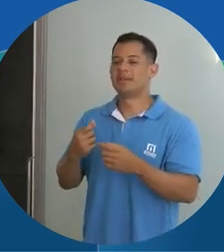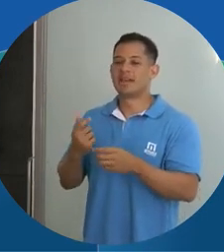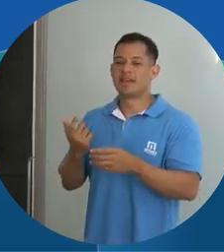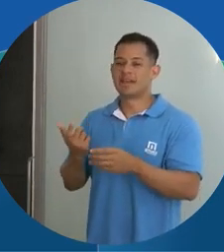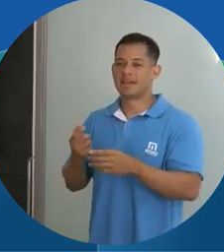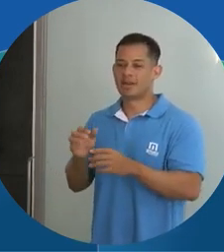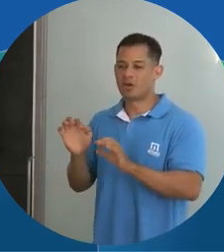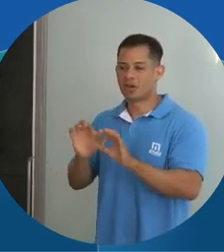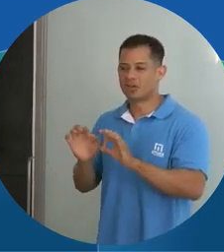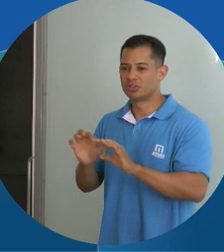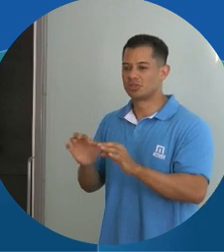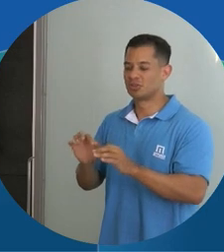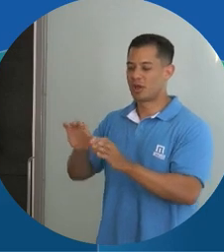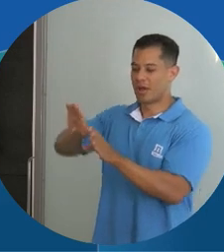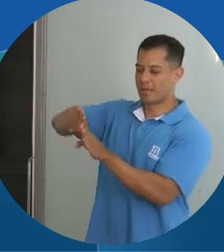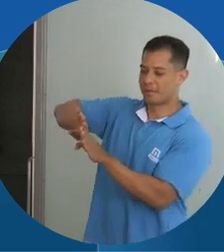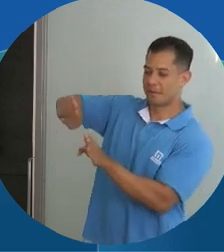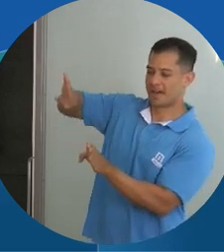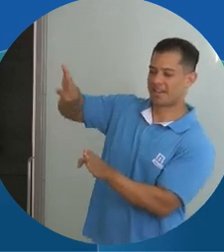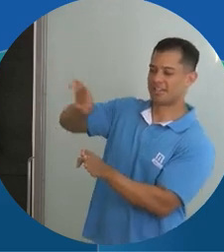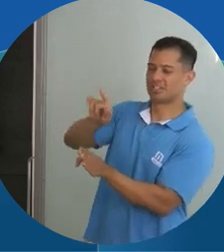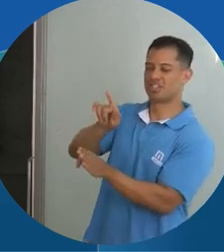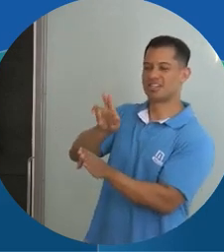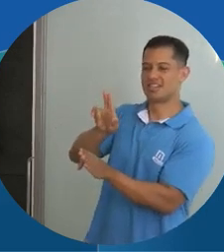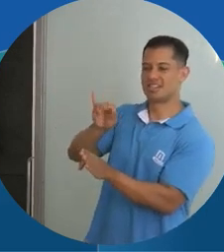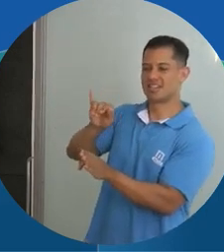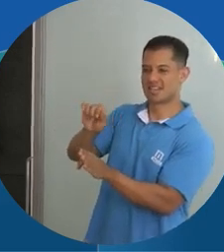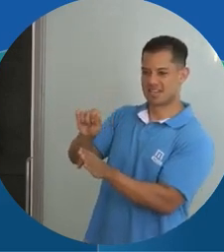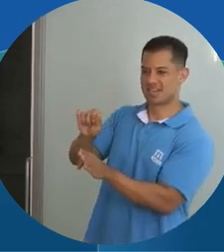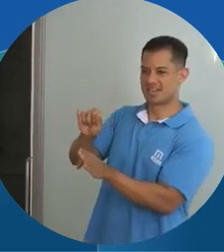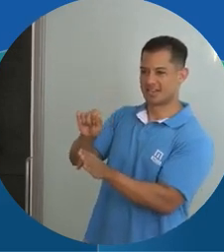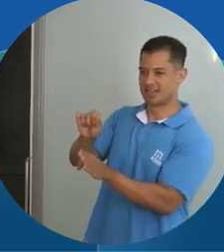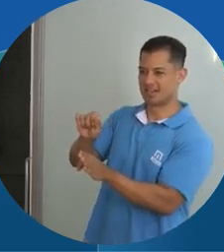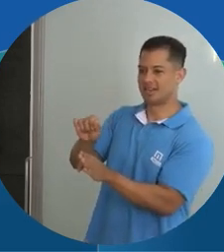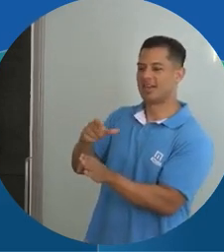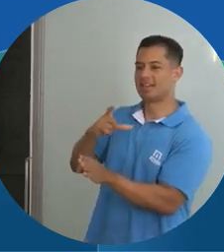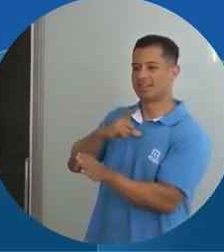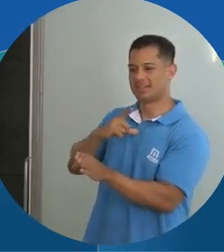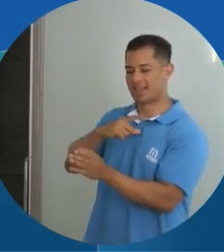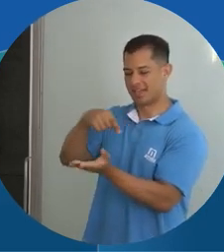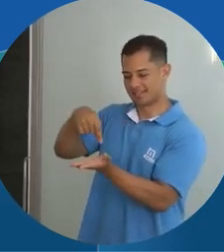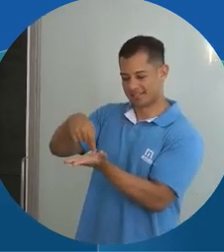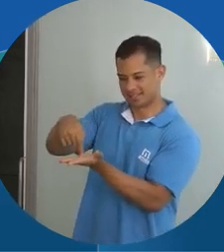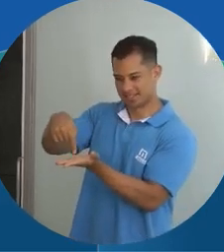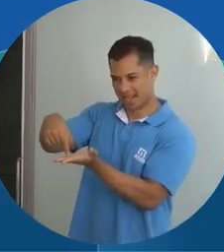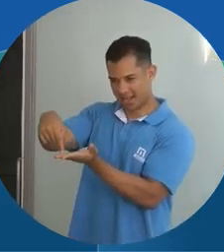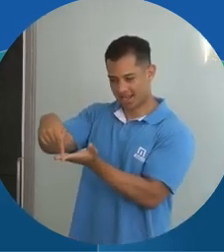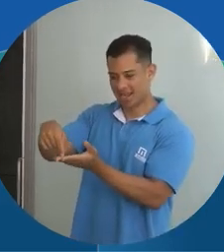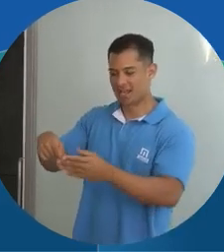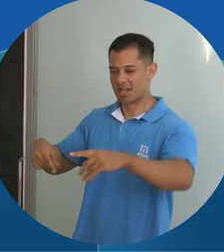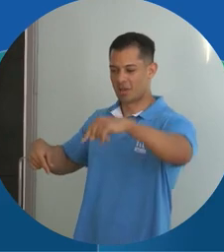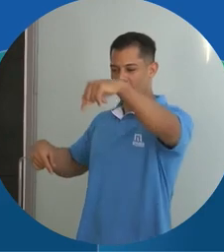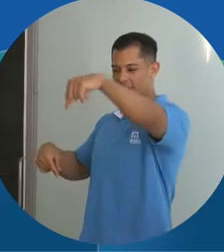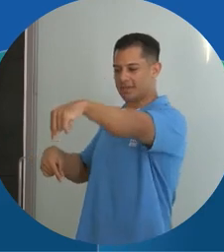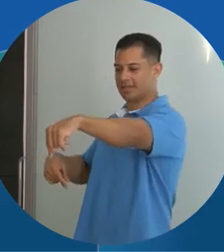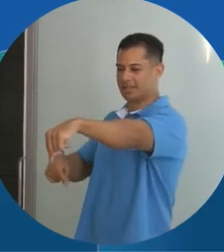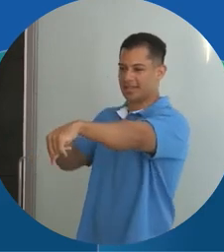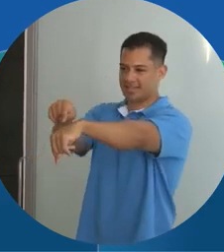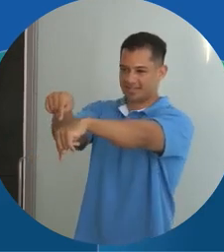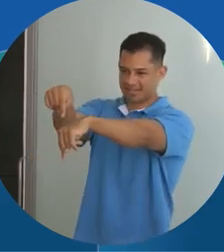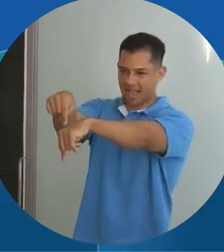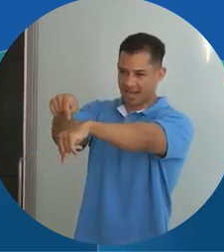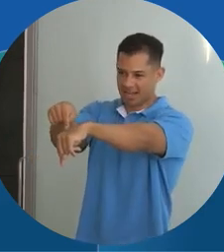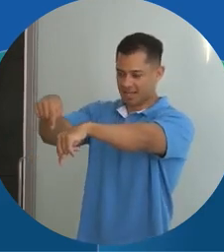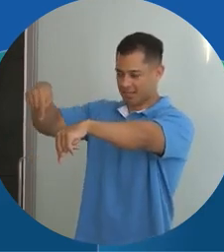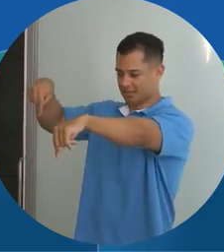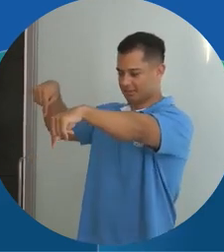presto sendo guia. Então, se fez a estaca do ponto do início das cortinas, aqui sem tubo de aço